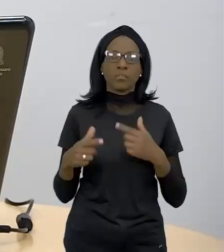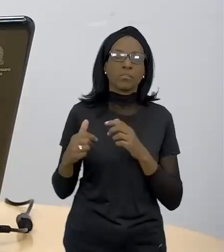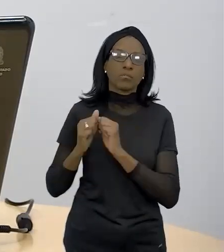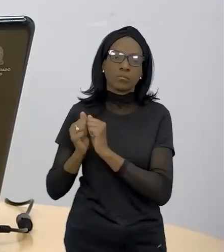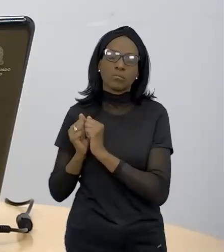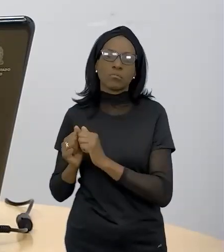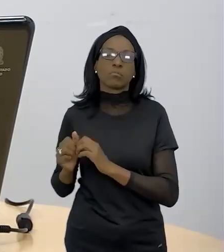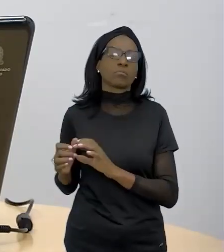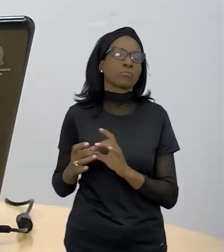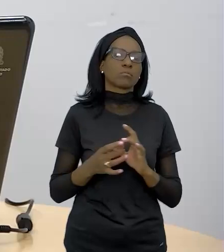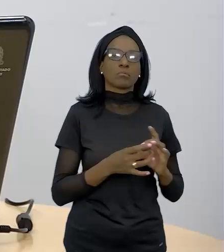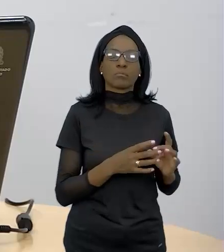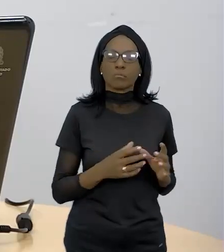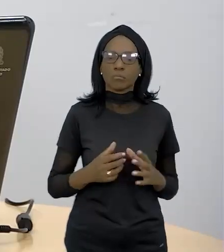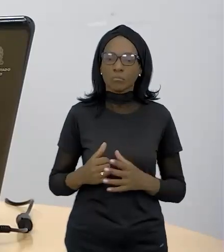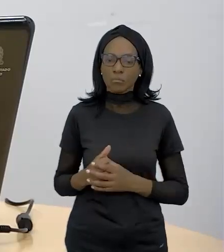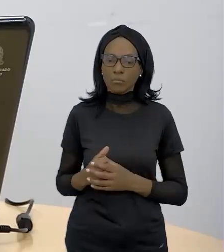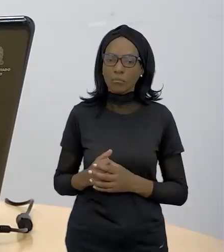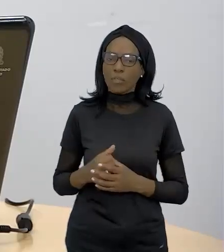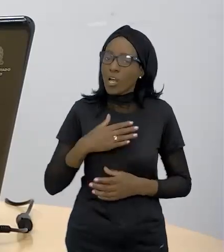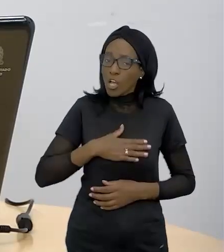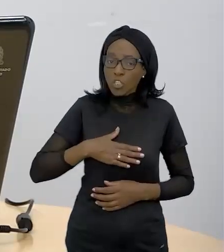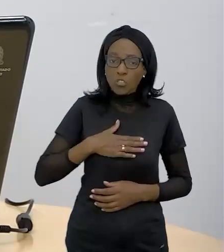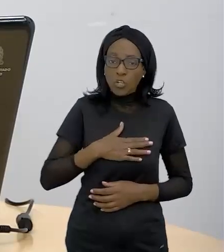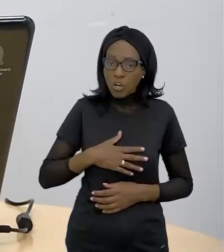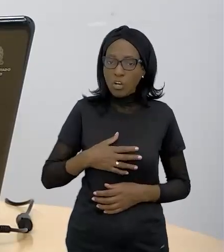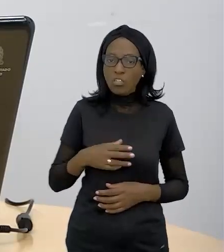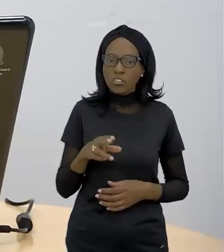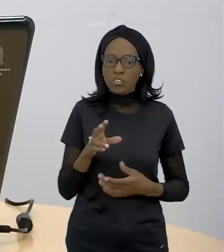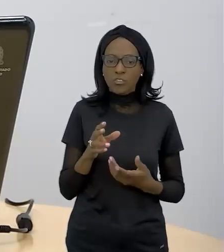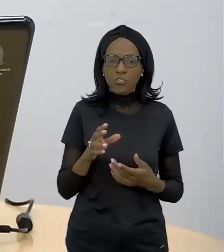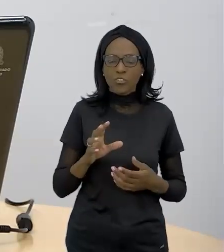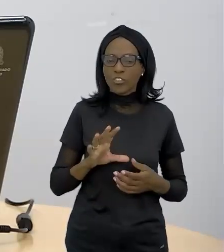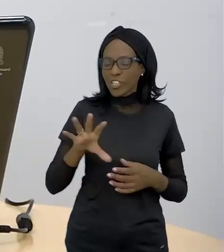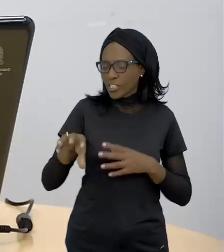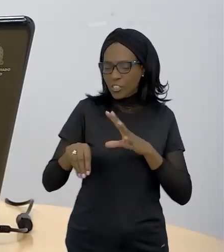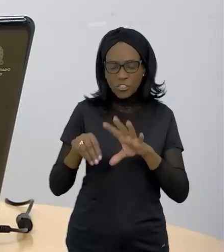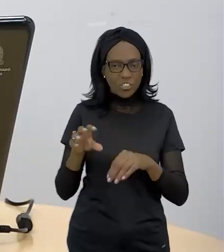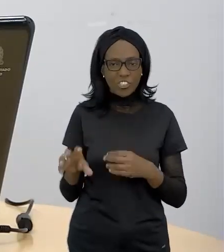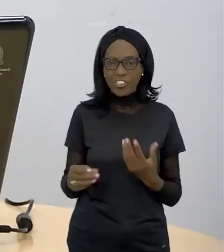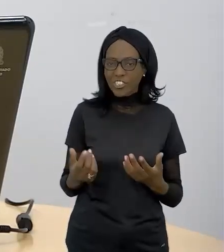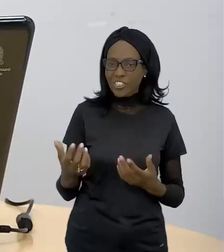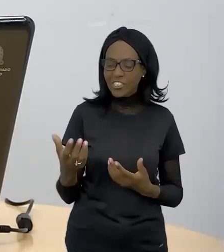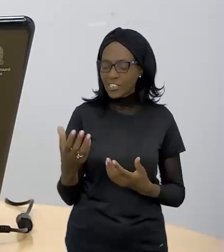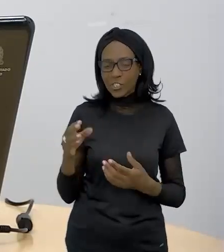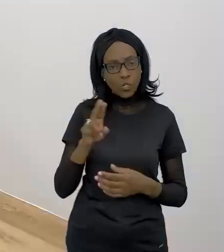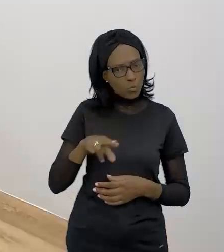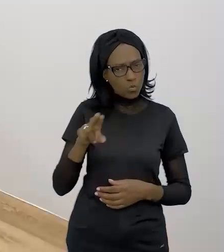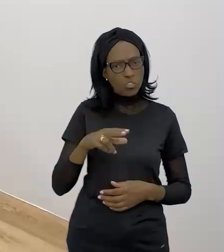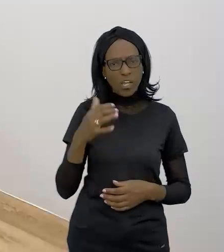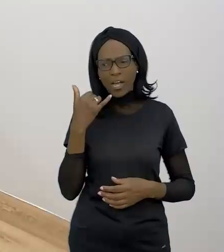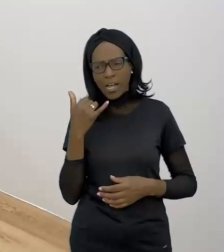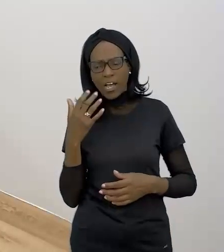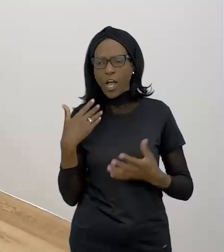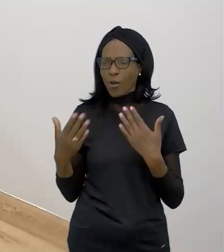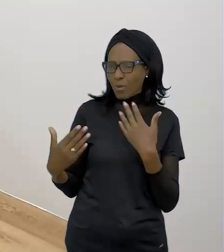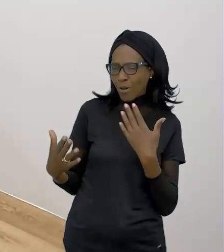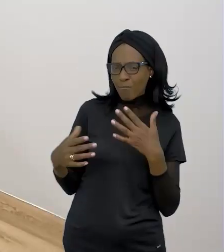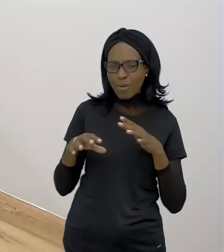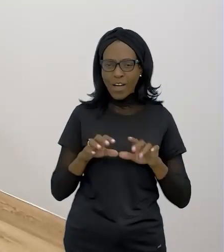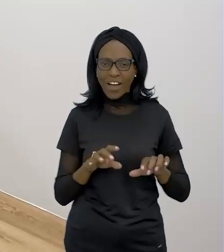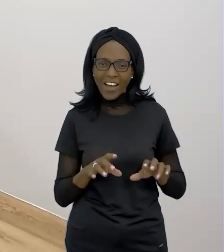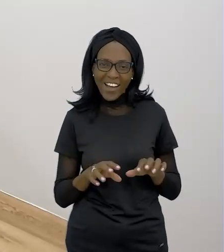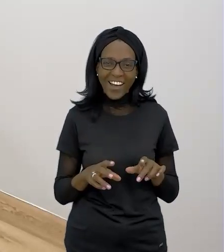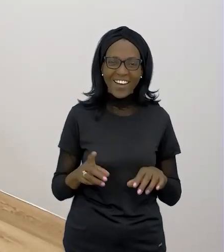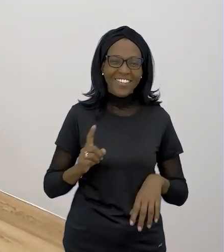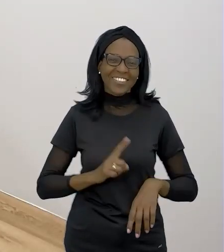aí. E eles gostam de manusear para várias coisas, inclusive para ficar conversando, até zoando com a gente no